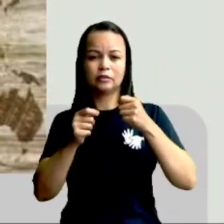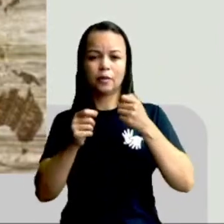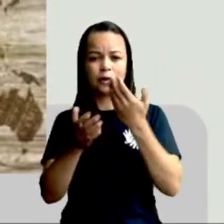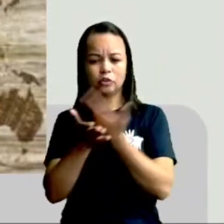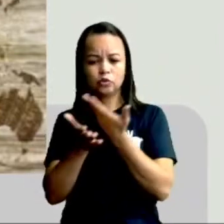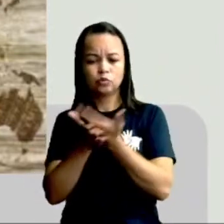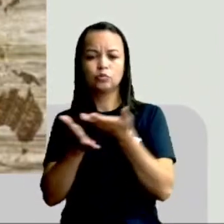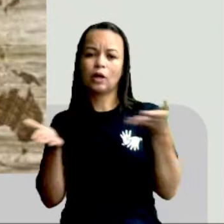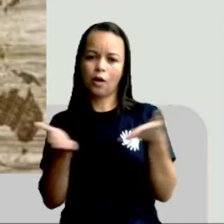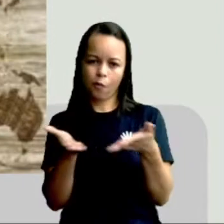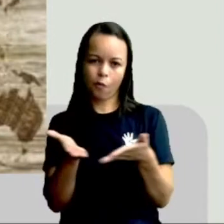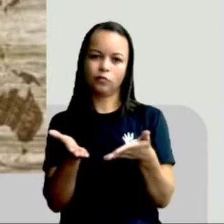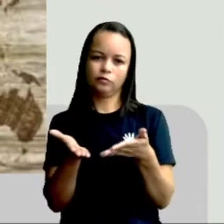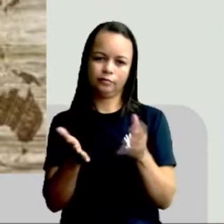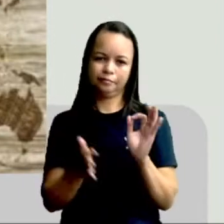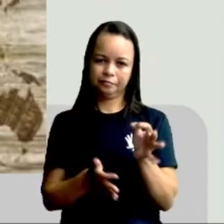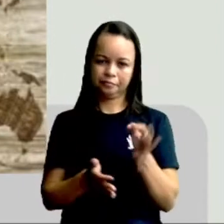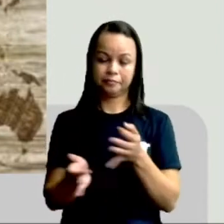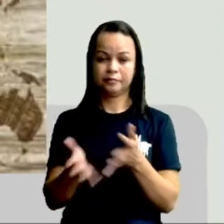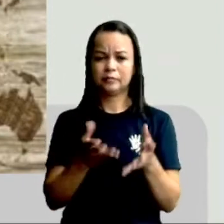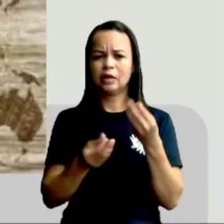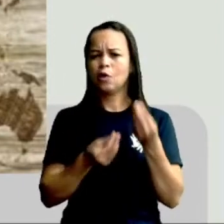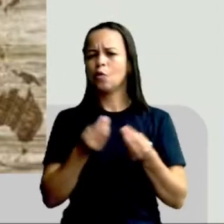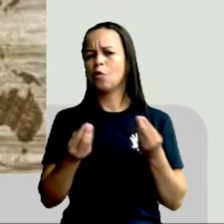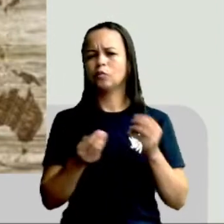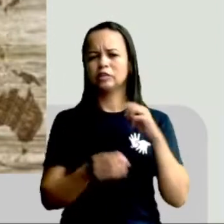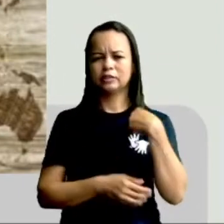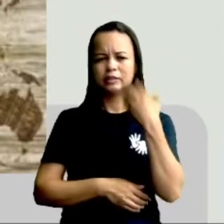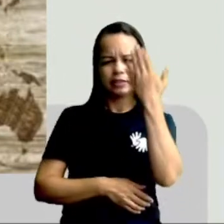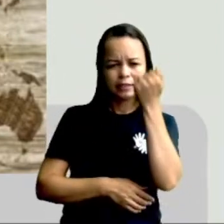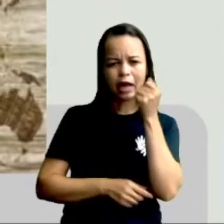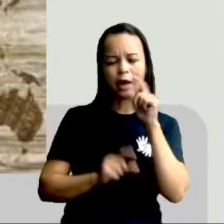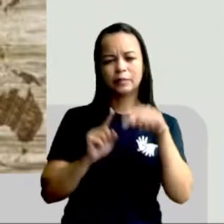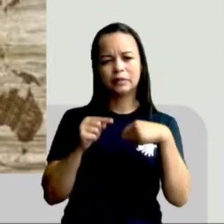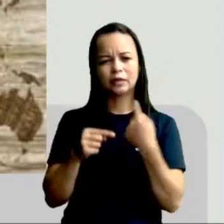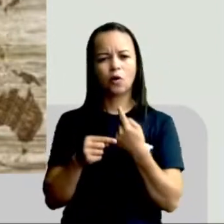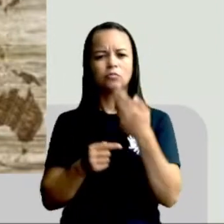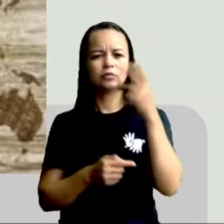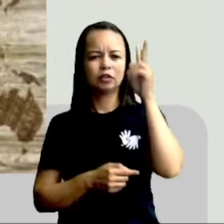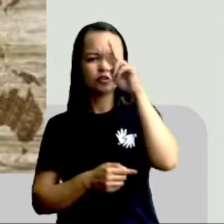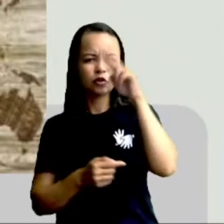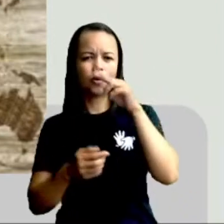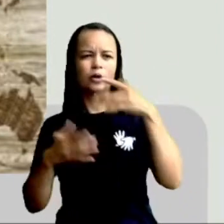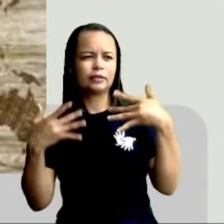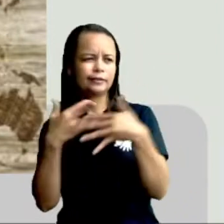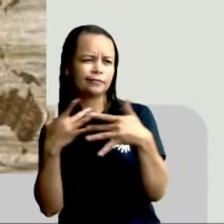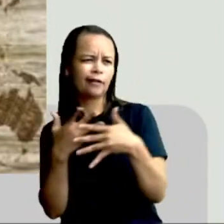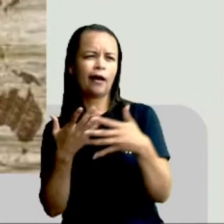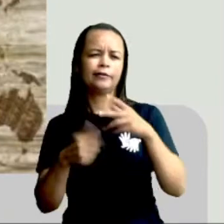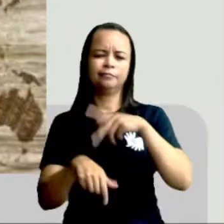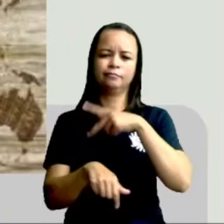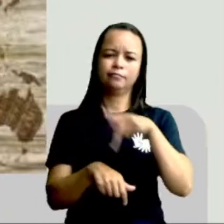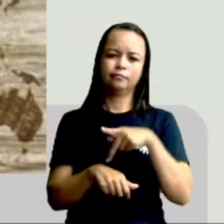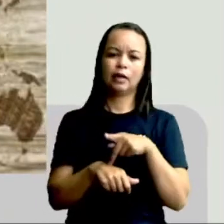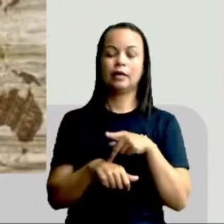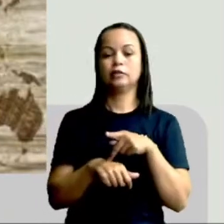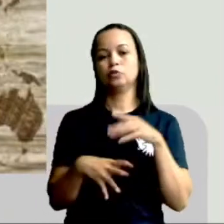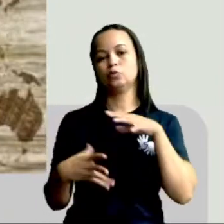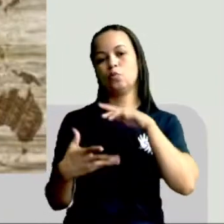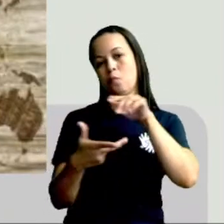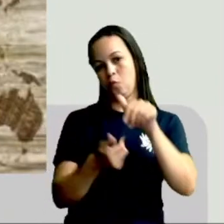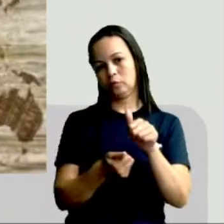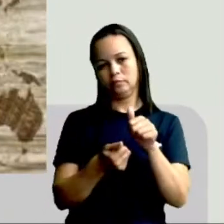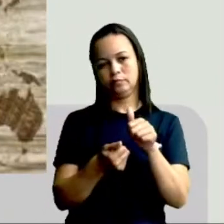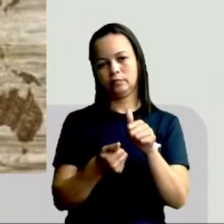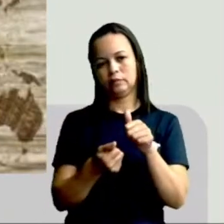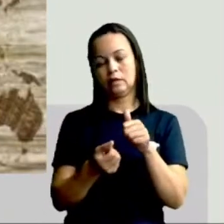estude o hoje, certo? Como é que a gente sabe da nossa história? Como é que a gente sabe o que aconteceu na nossa cidade, no nosso país, no mundo como um